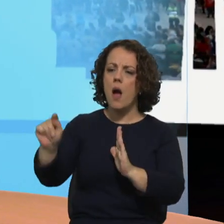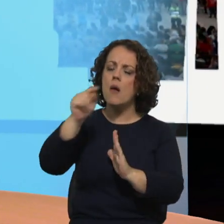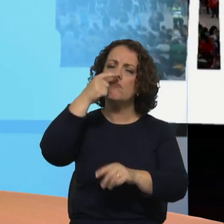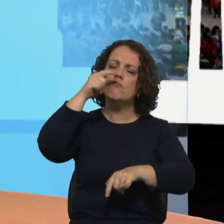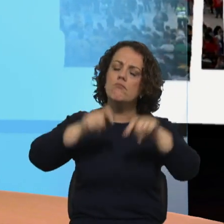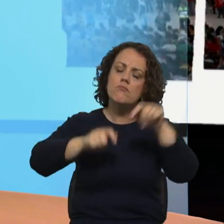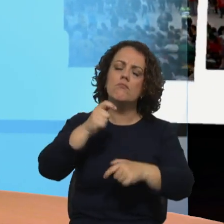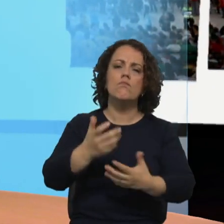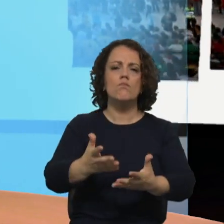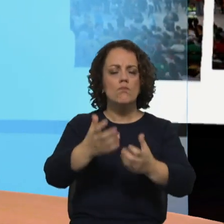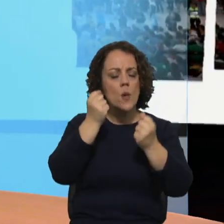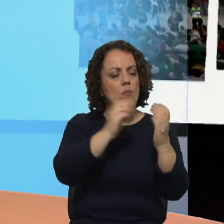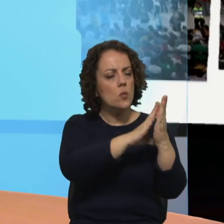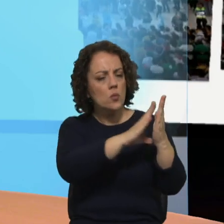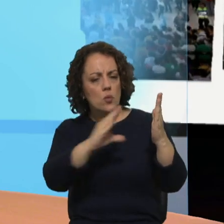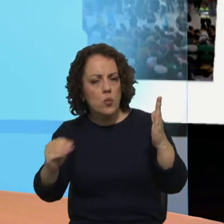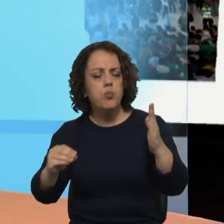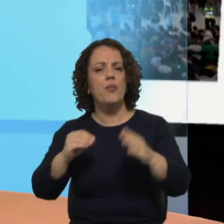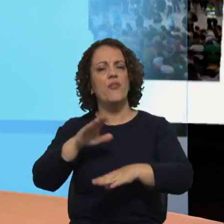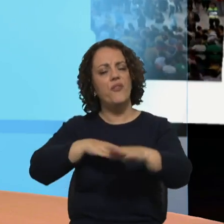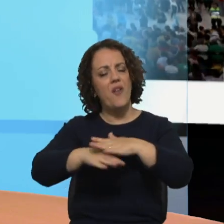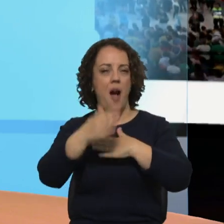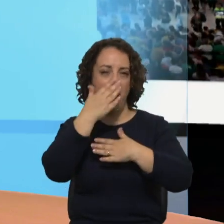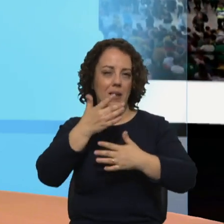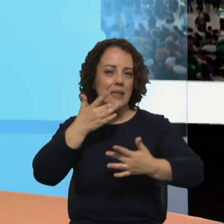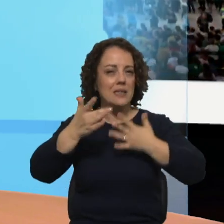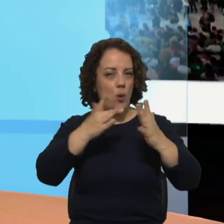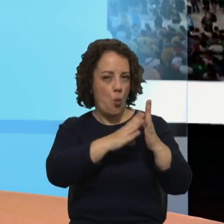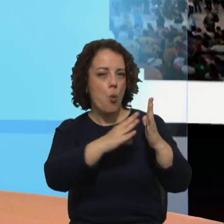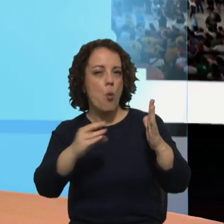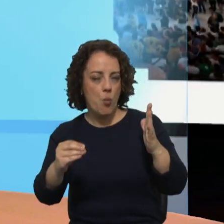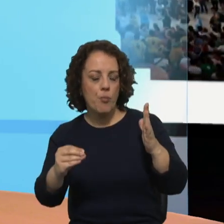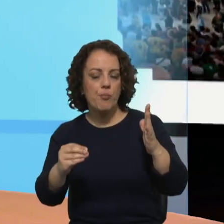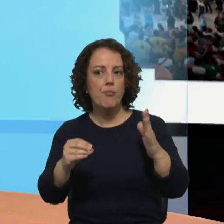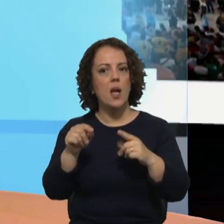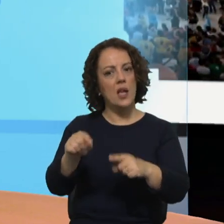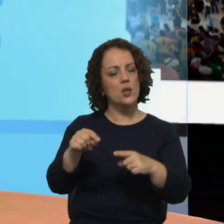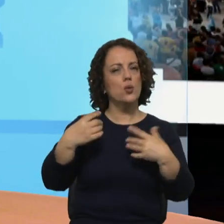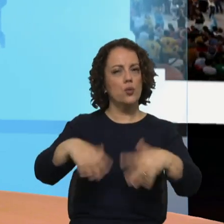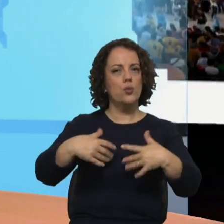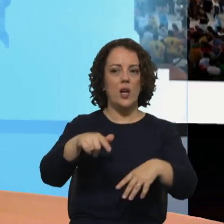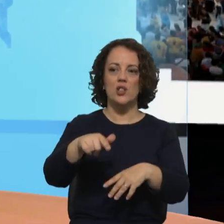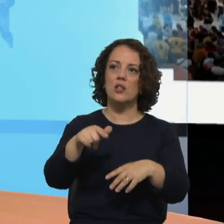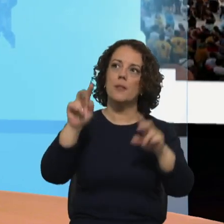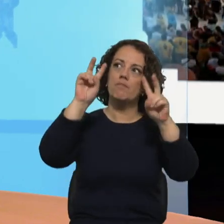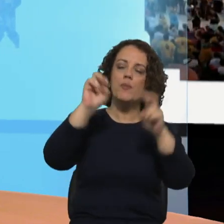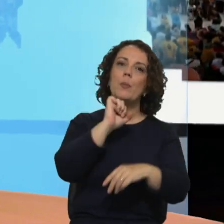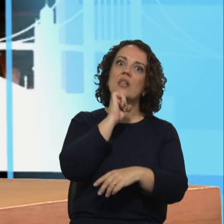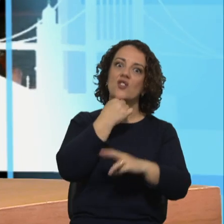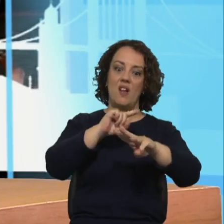de facto, a centralidade do mistério e a compreensão também deste mistério da paixão, morte e ressurreição.